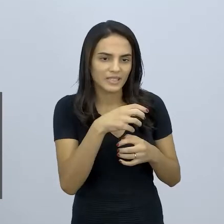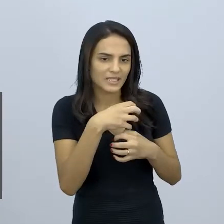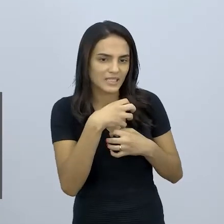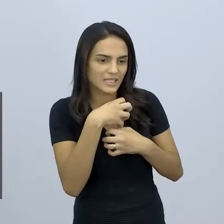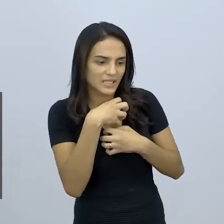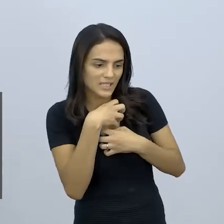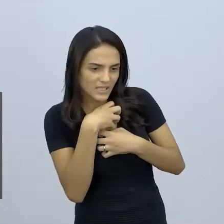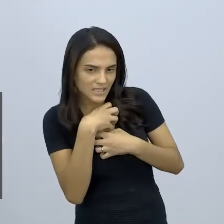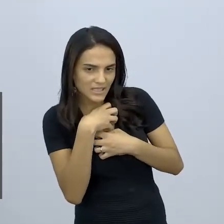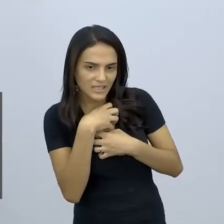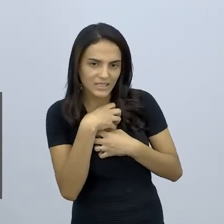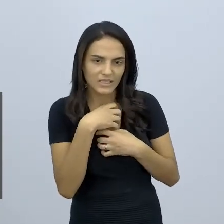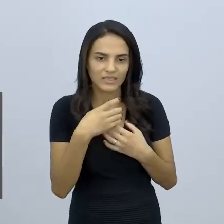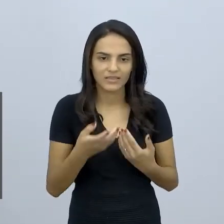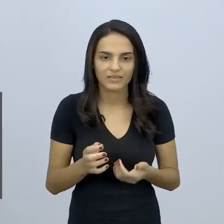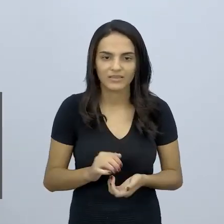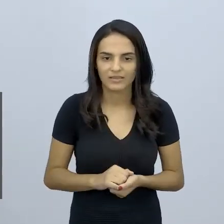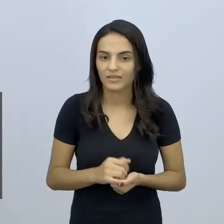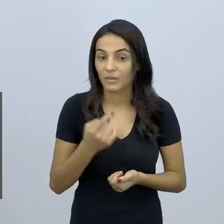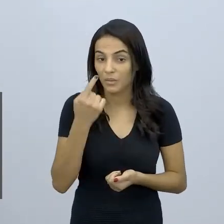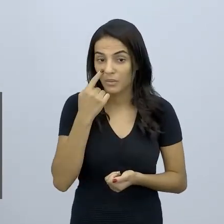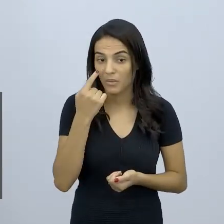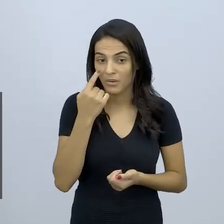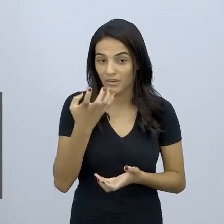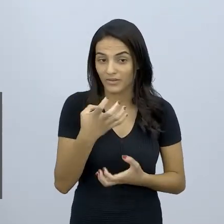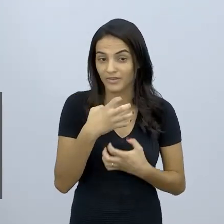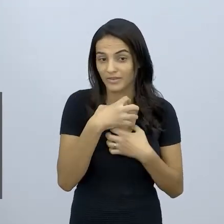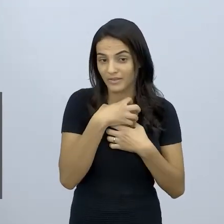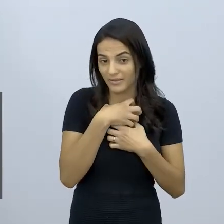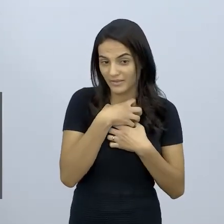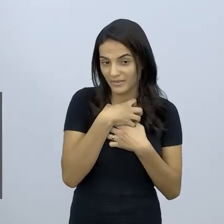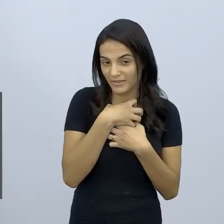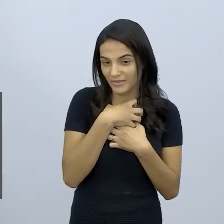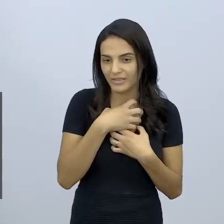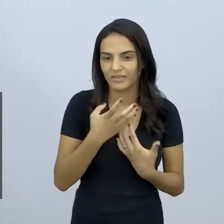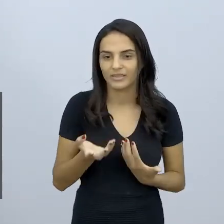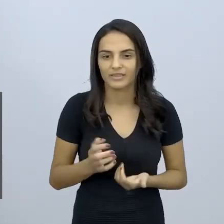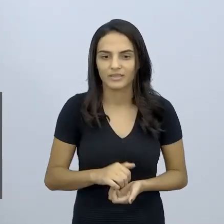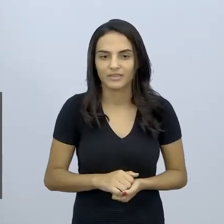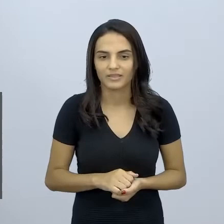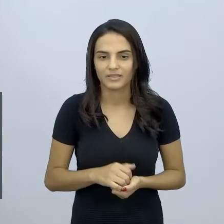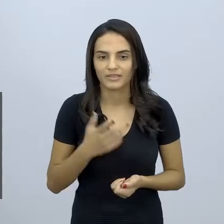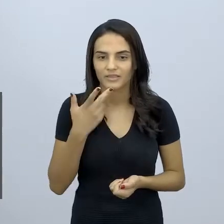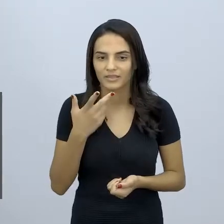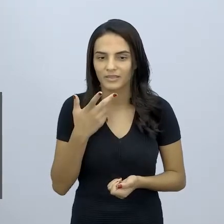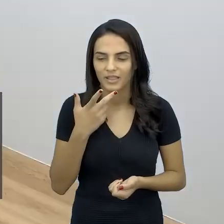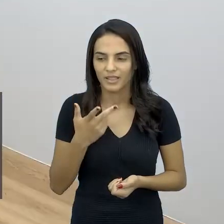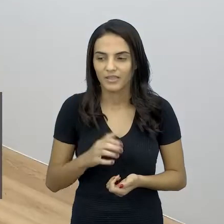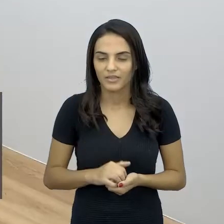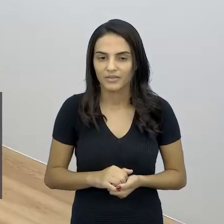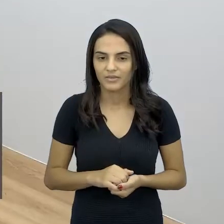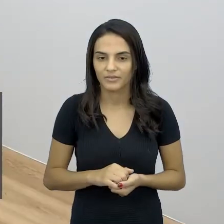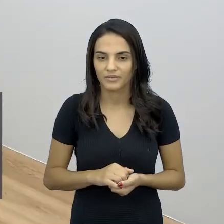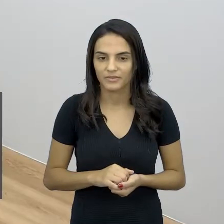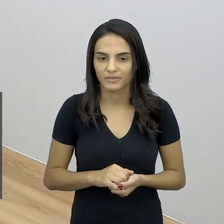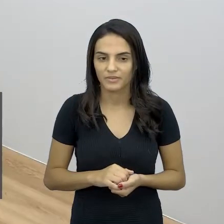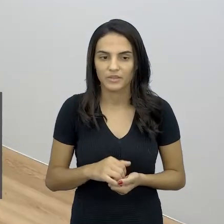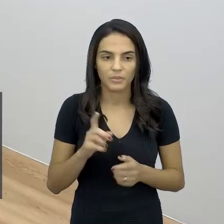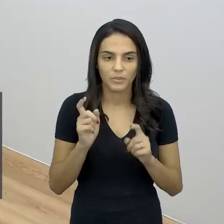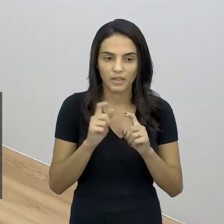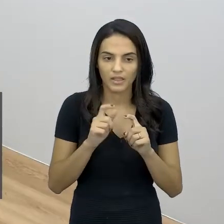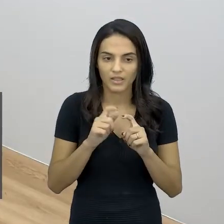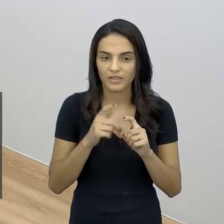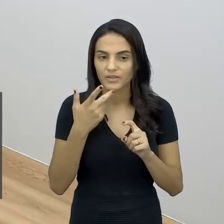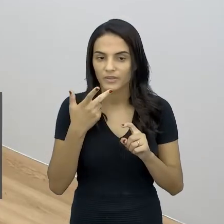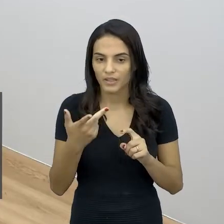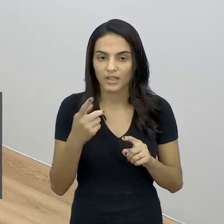Tem isso com você? Então, olha como eu sou sensível. Olha, gente, vocês ouviram ela falando, ó. Se o médico não falou, se o médico